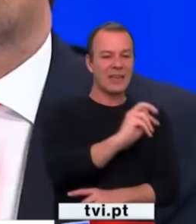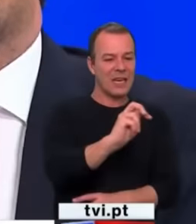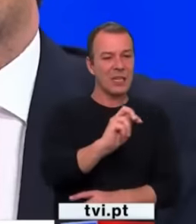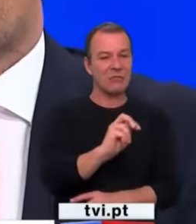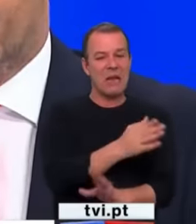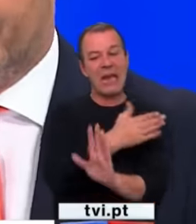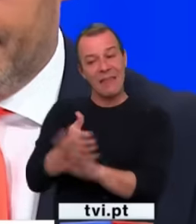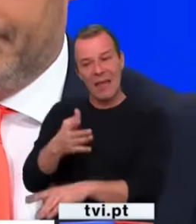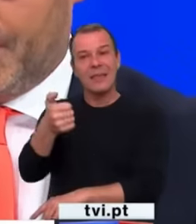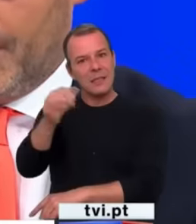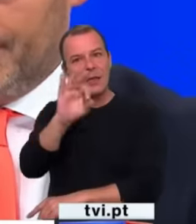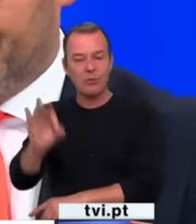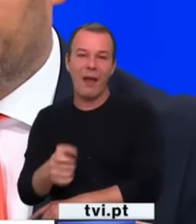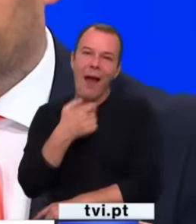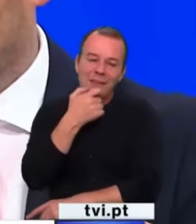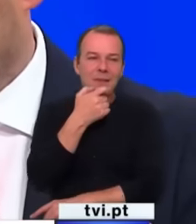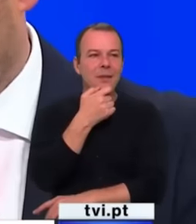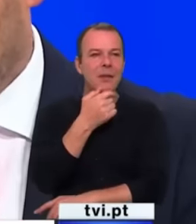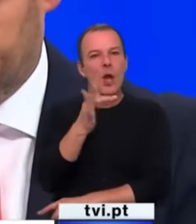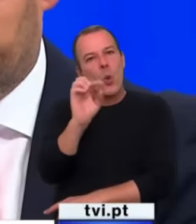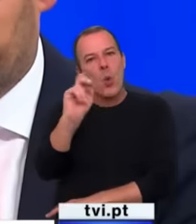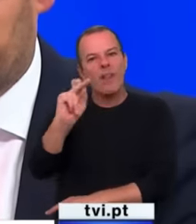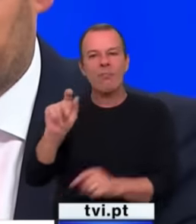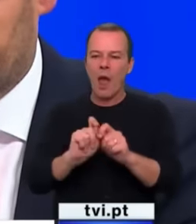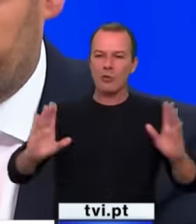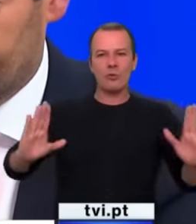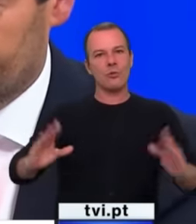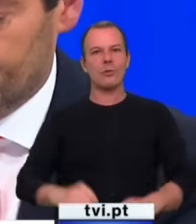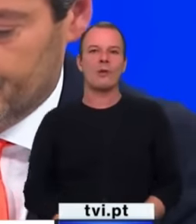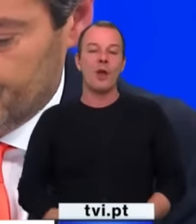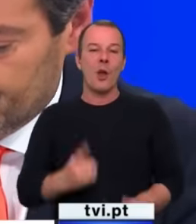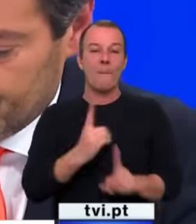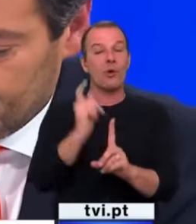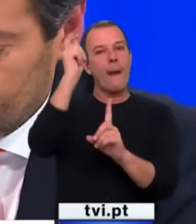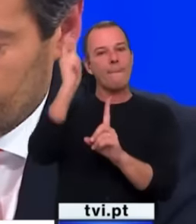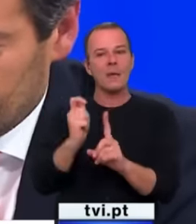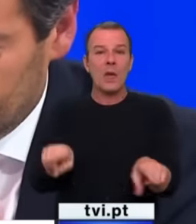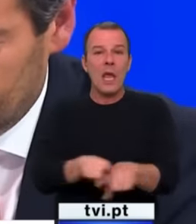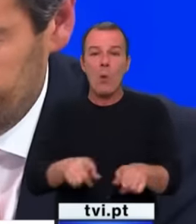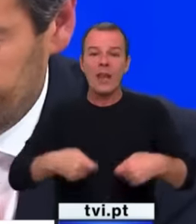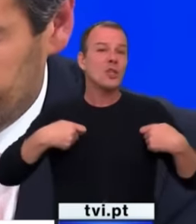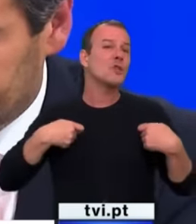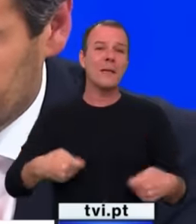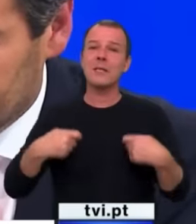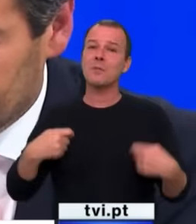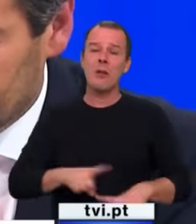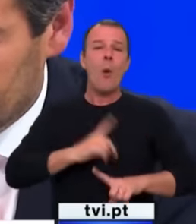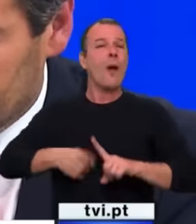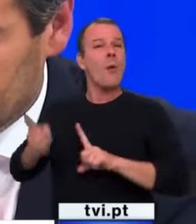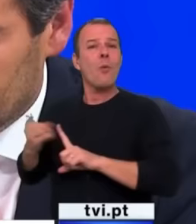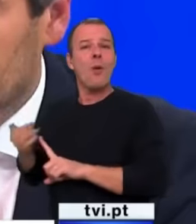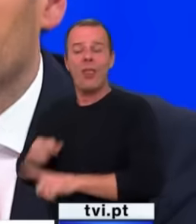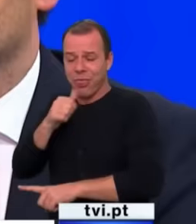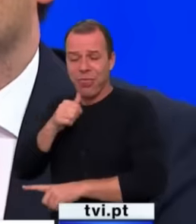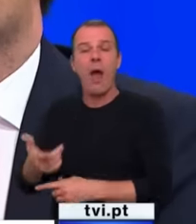40 anos. Já vou dar-lhe a palavra, André Ventura. Porque quando faz o aumento das pensões, é a despesa permanente. Mas André Ventura não está preocupado